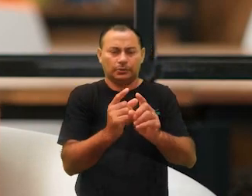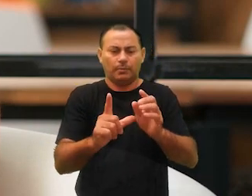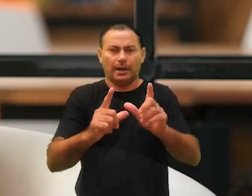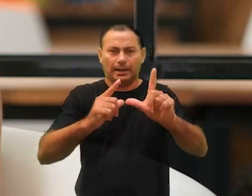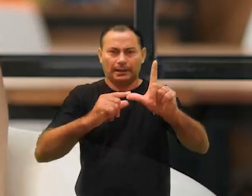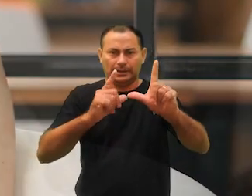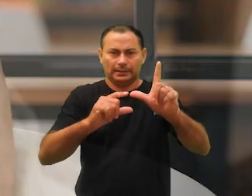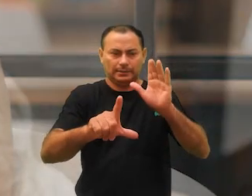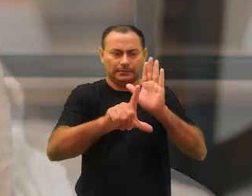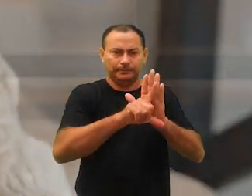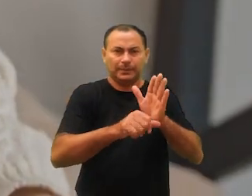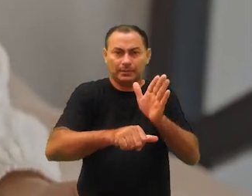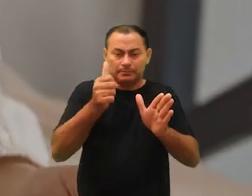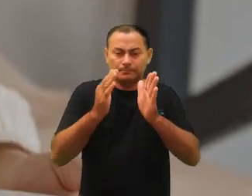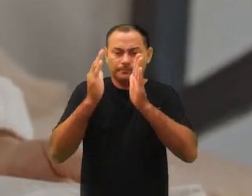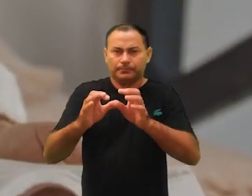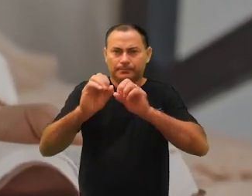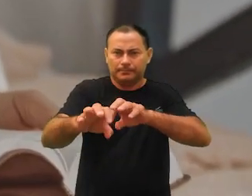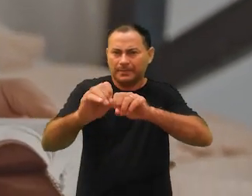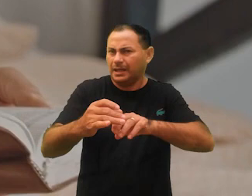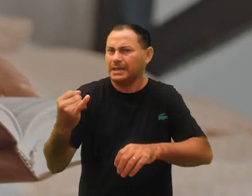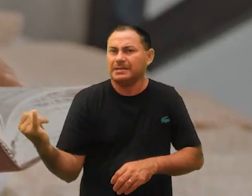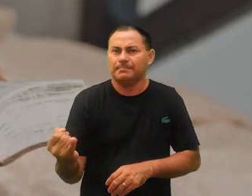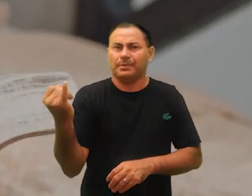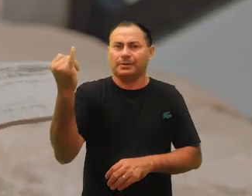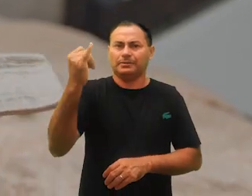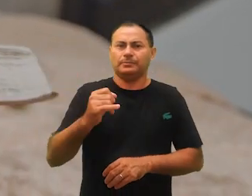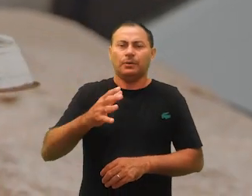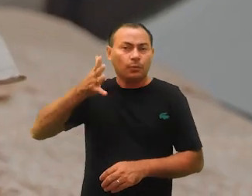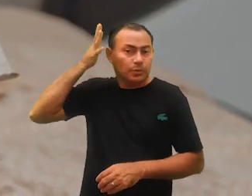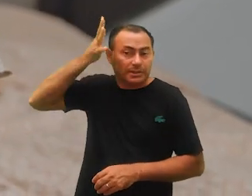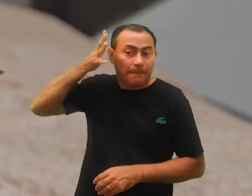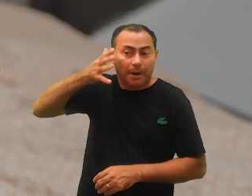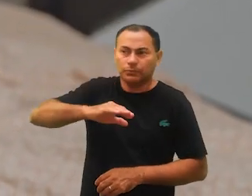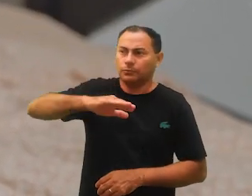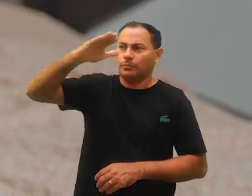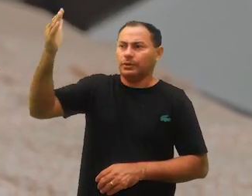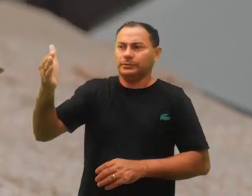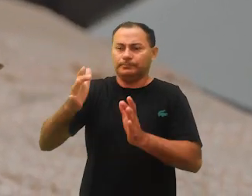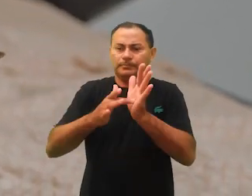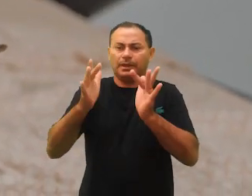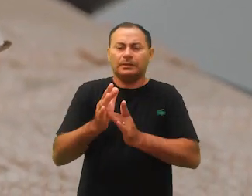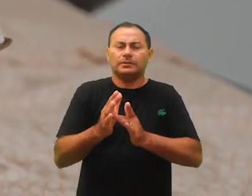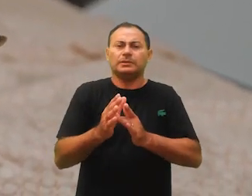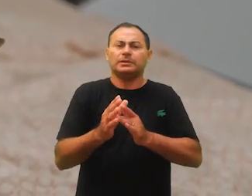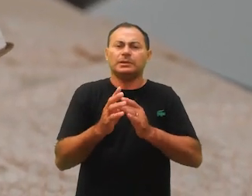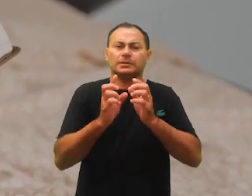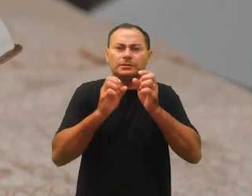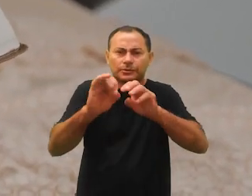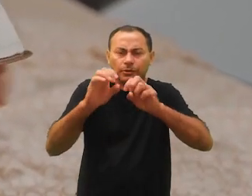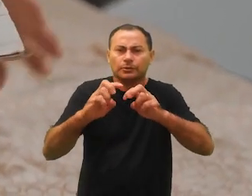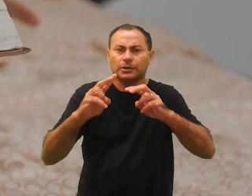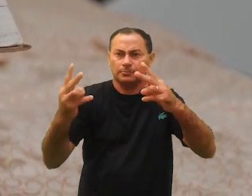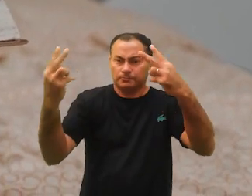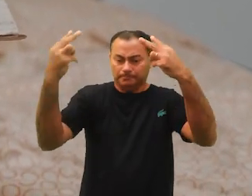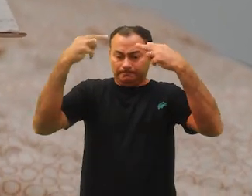da lei? Na primeira parte deste ensino tão importante, o Sermão do Monte, Jesus ensinou a olhar para dentro de